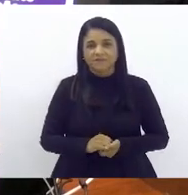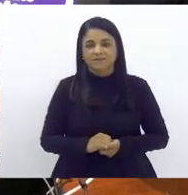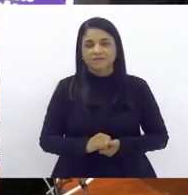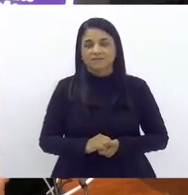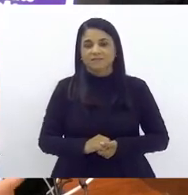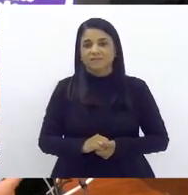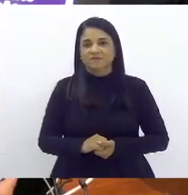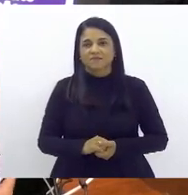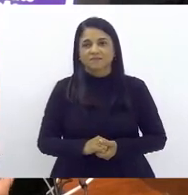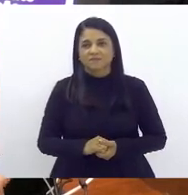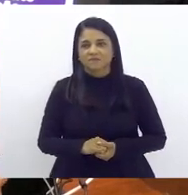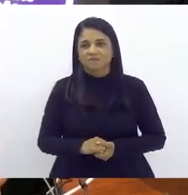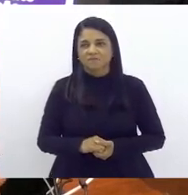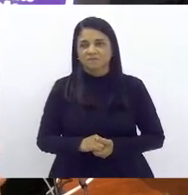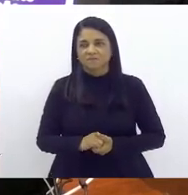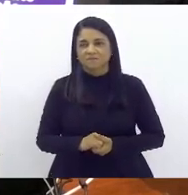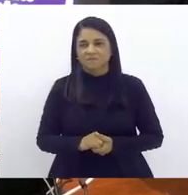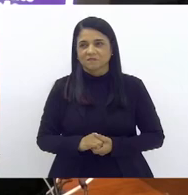Tá vendo?